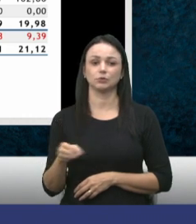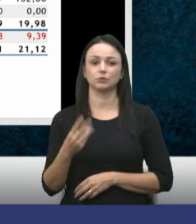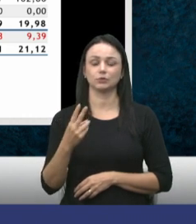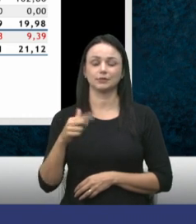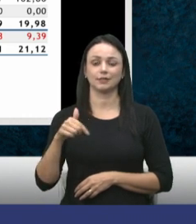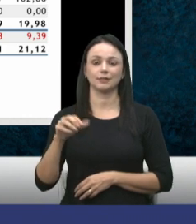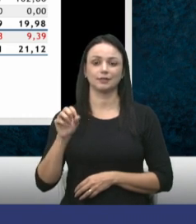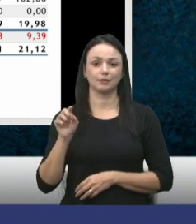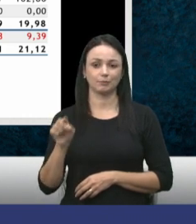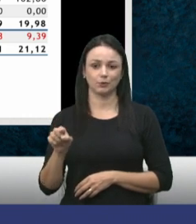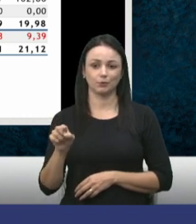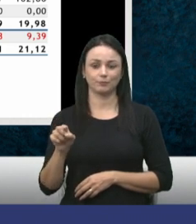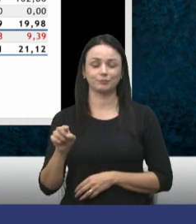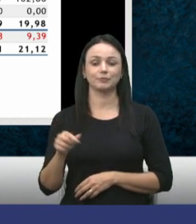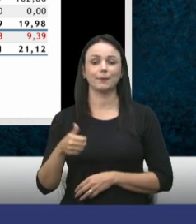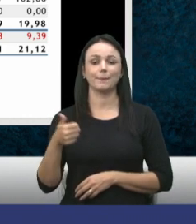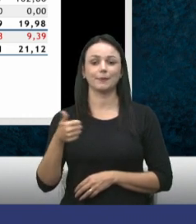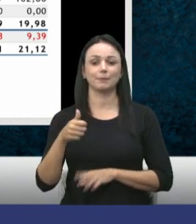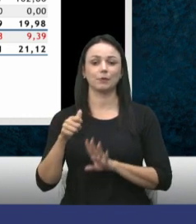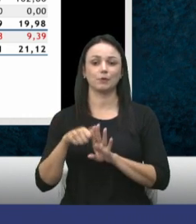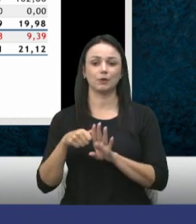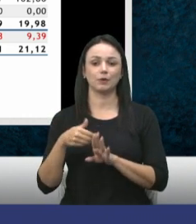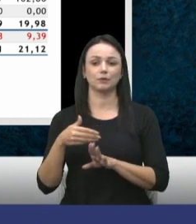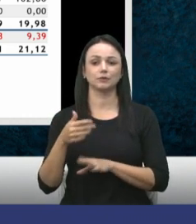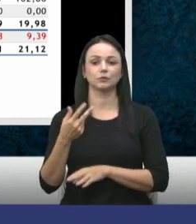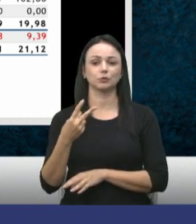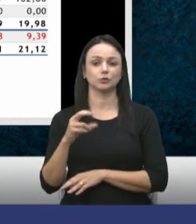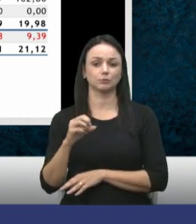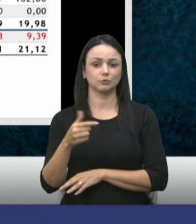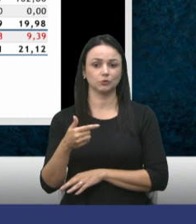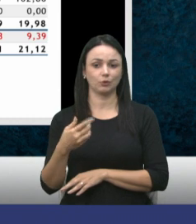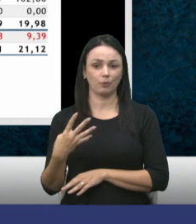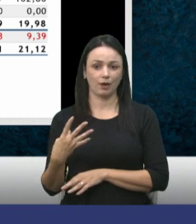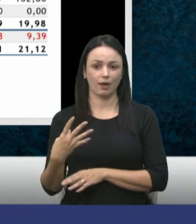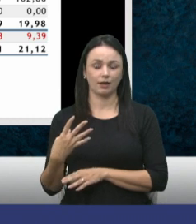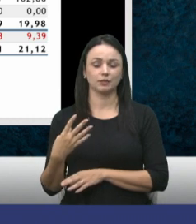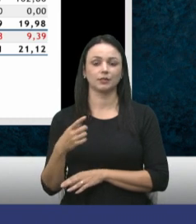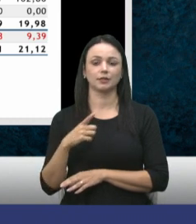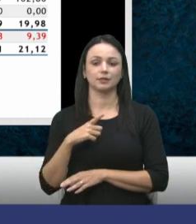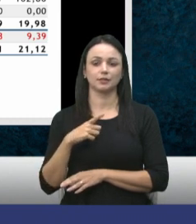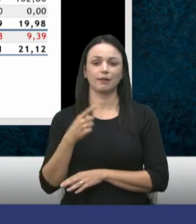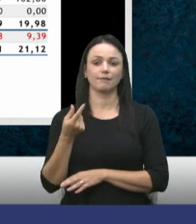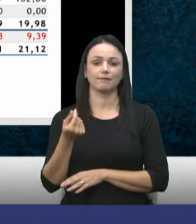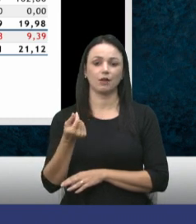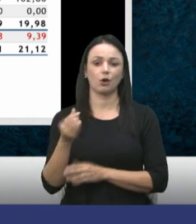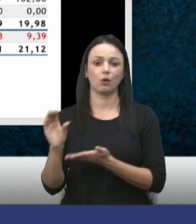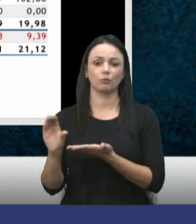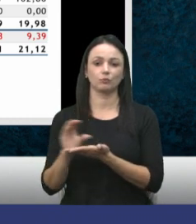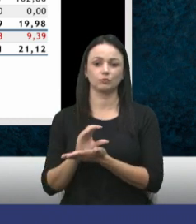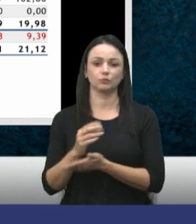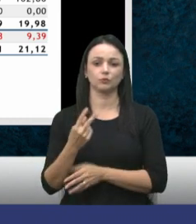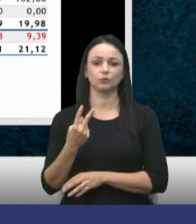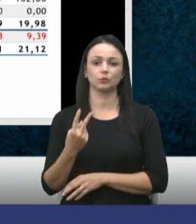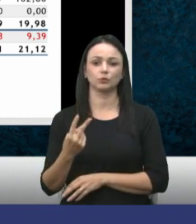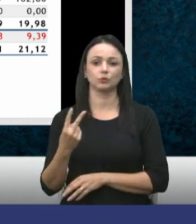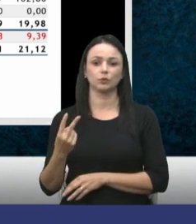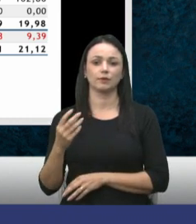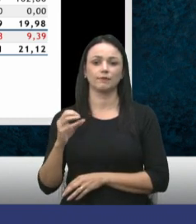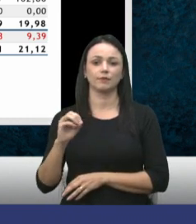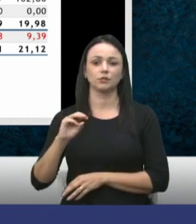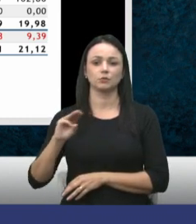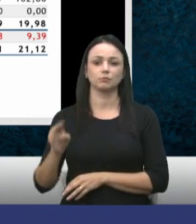182.270.000 e no primeiro quadrimestre de 2024, uma receita líquida de R$